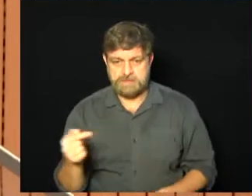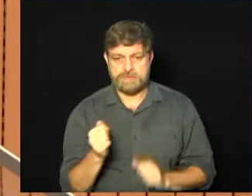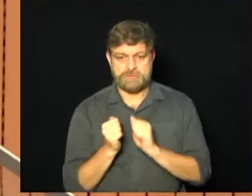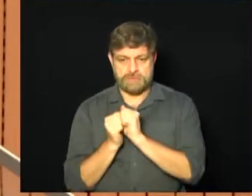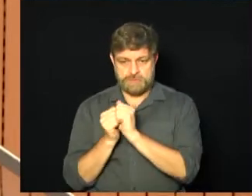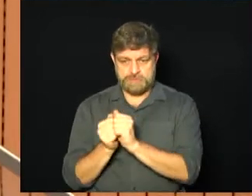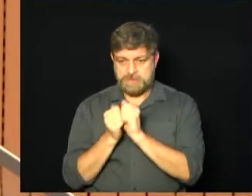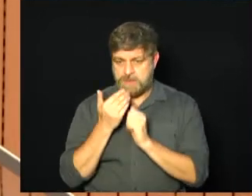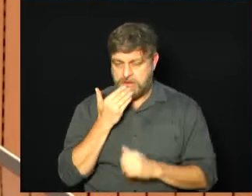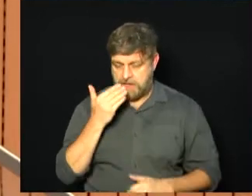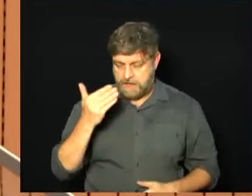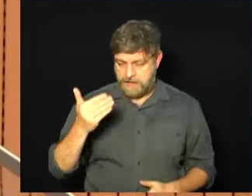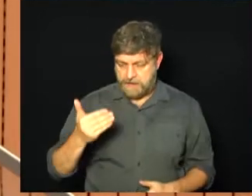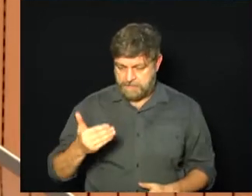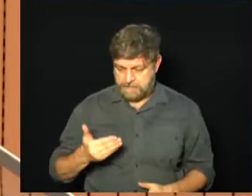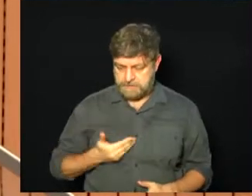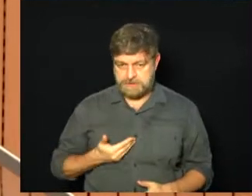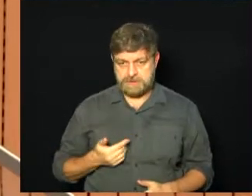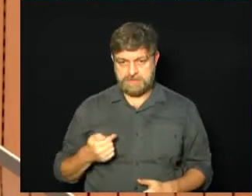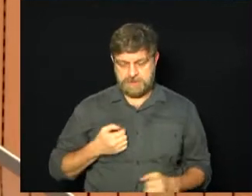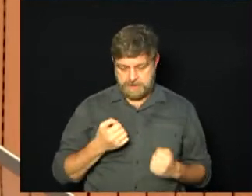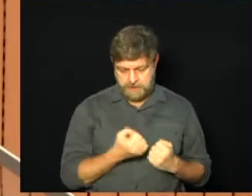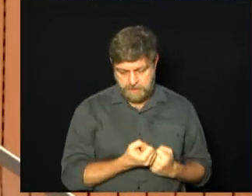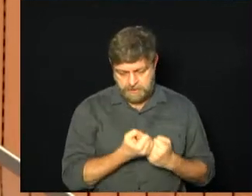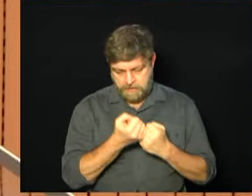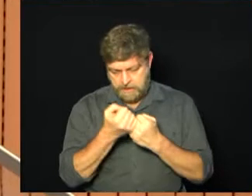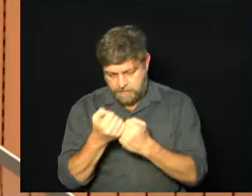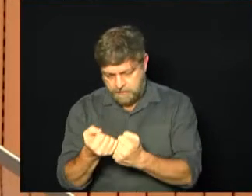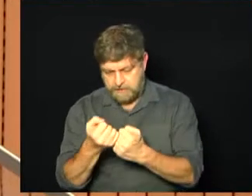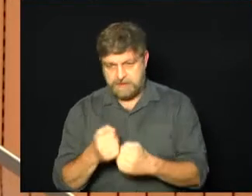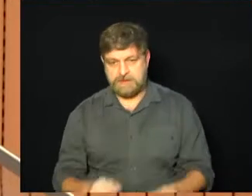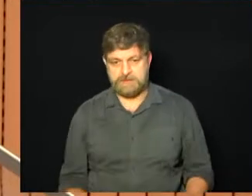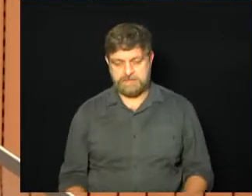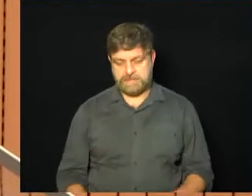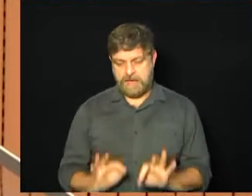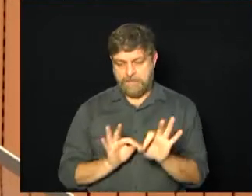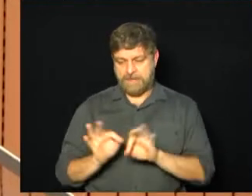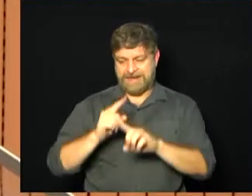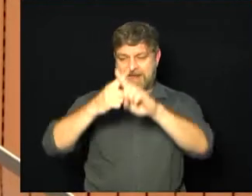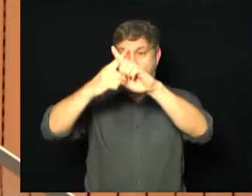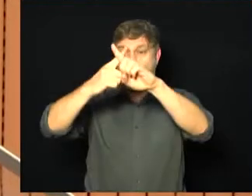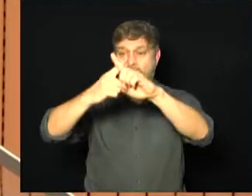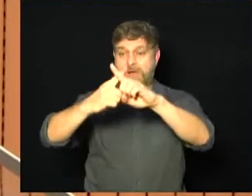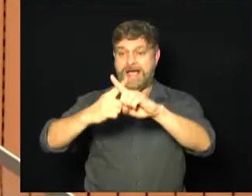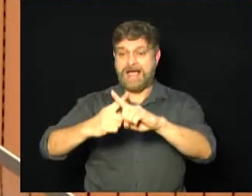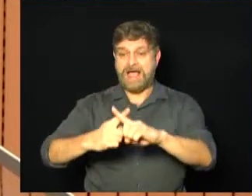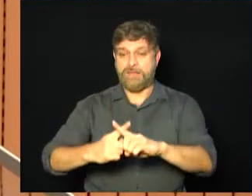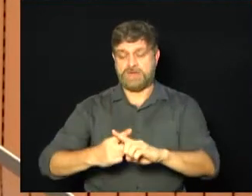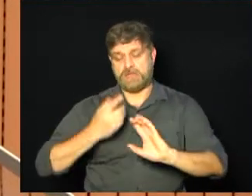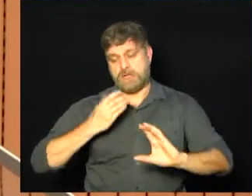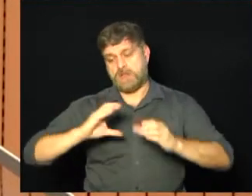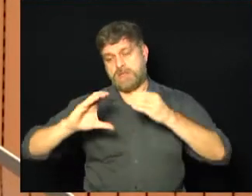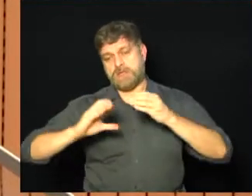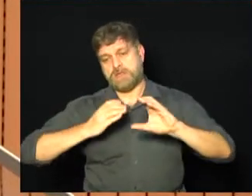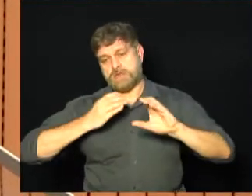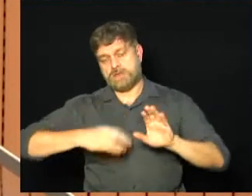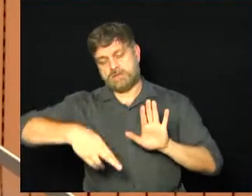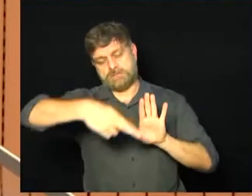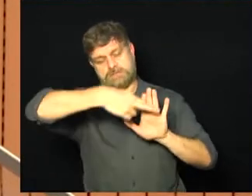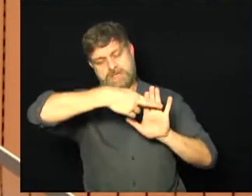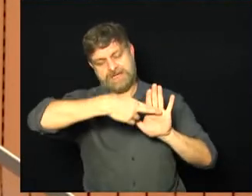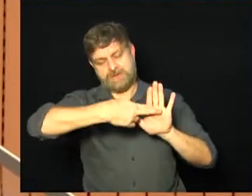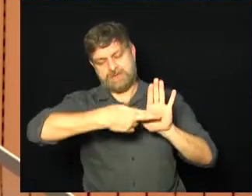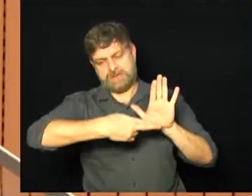que pediu ao meu apoio, a minha ajuda, para formatar o primeiro regulamento deste